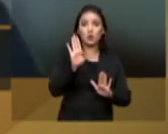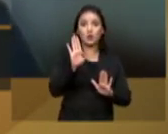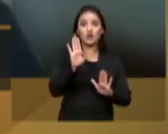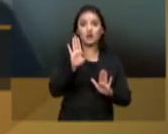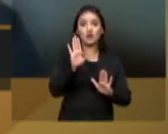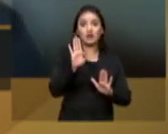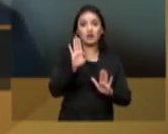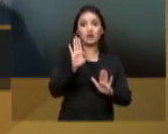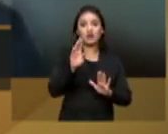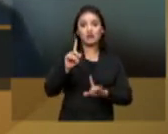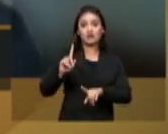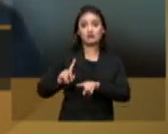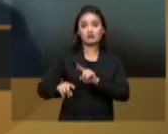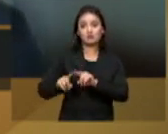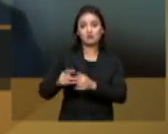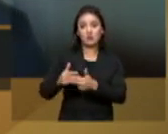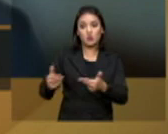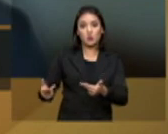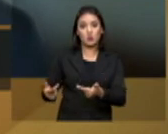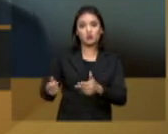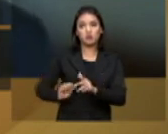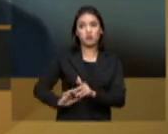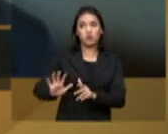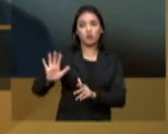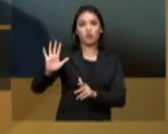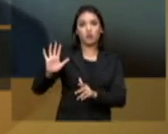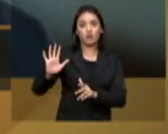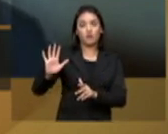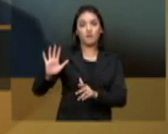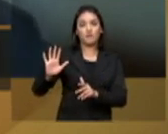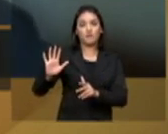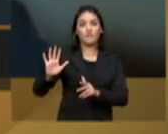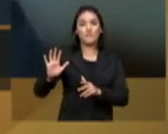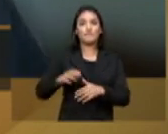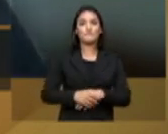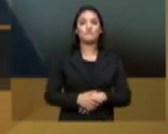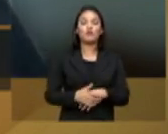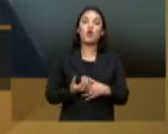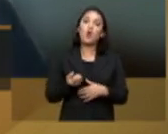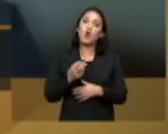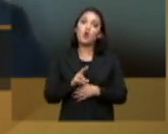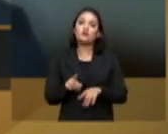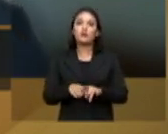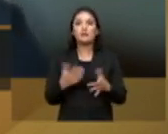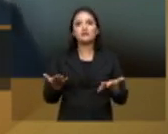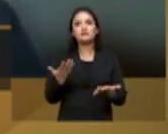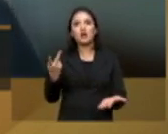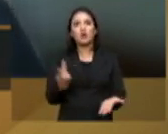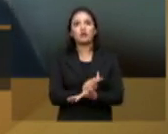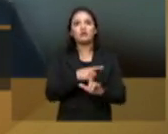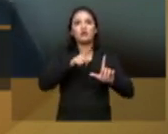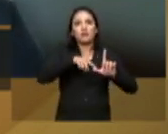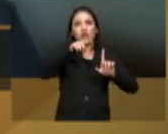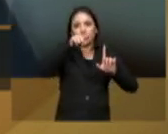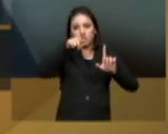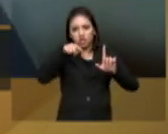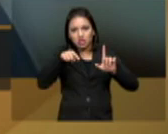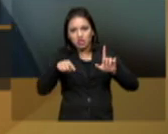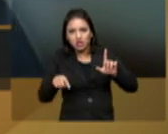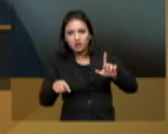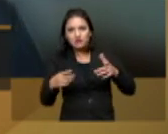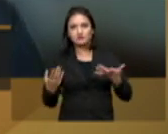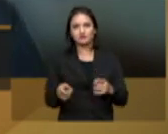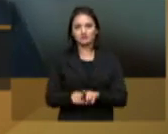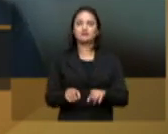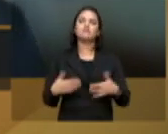um aumento no auferimento de certas receitas financeiras. ou uma diminuição de outros.